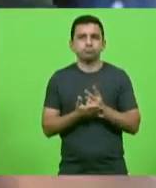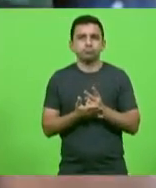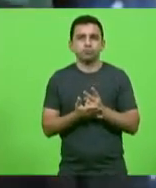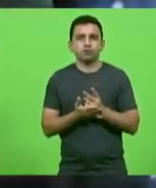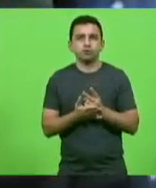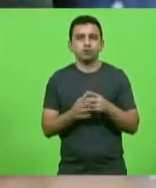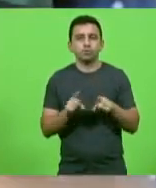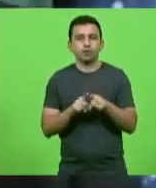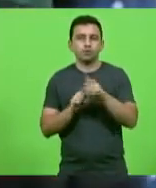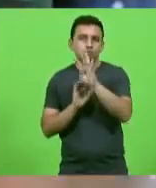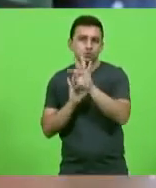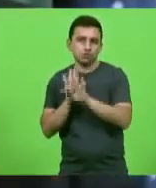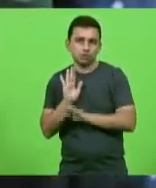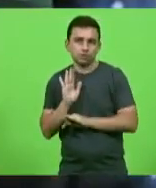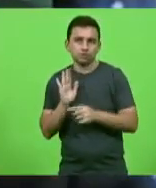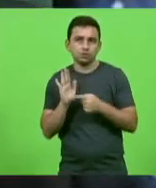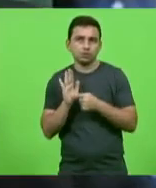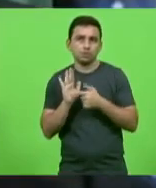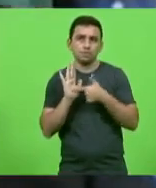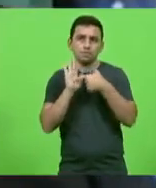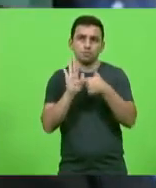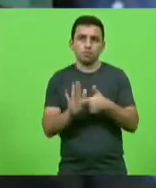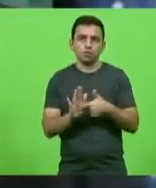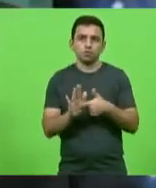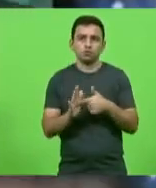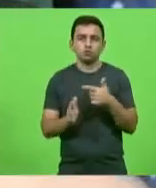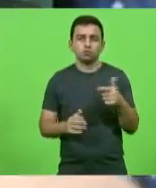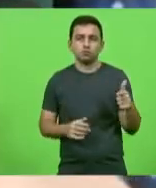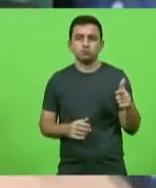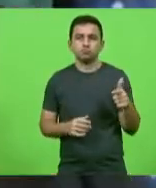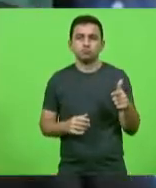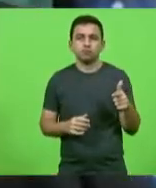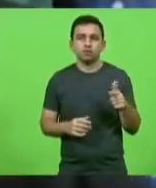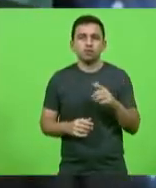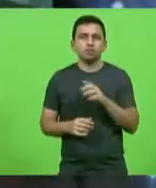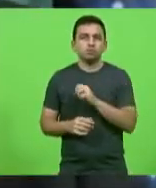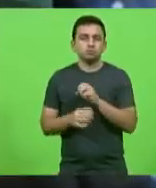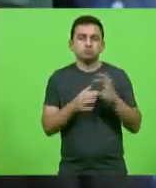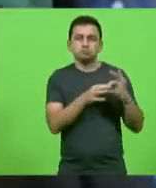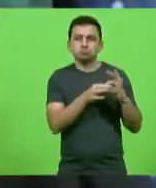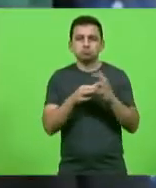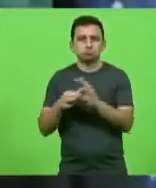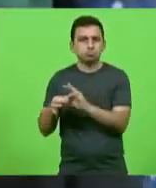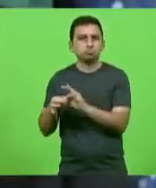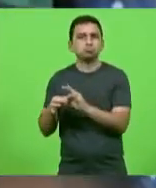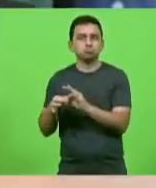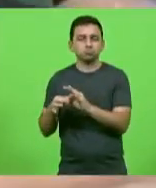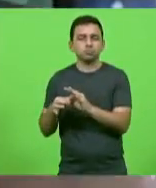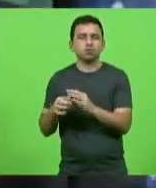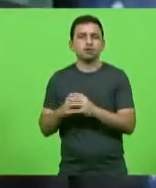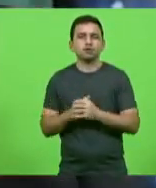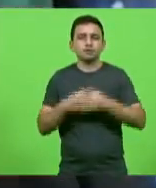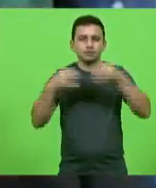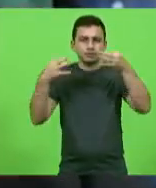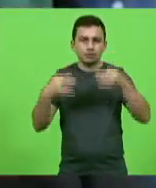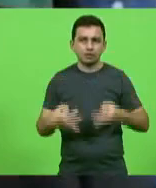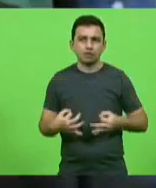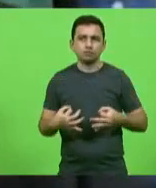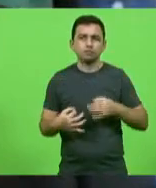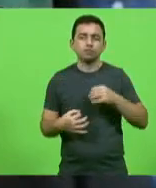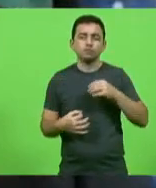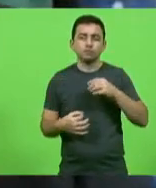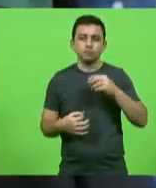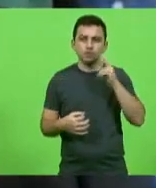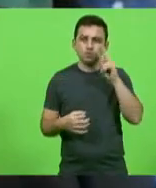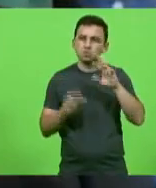principal o peixe citado até sem paixões mas de forma linear e Imparcial as notórias dificuldades